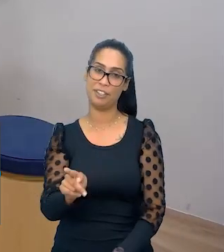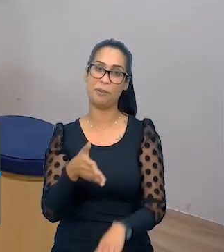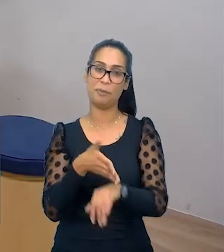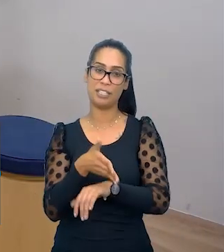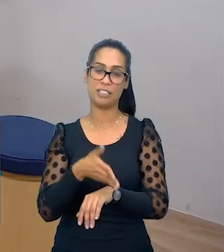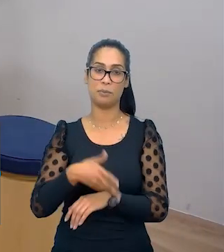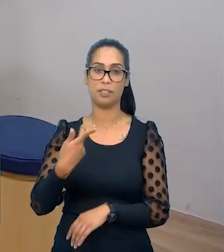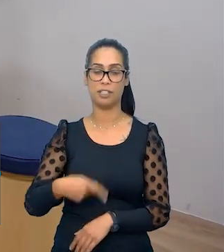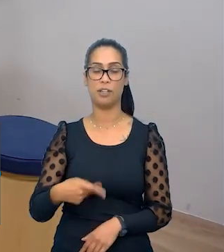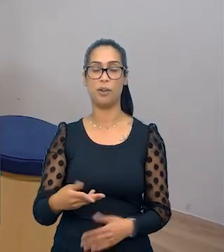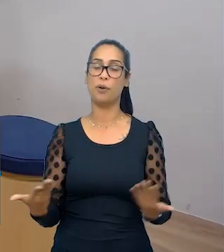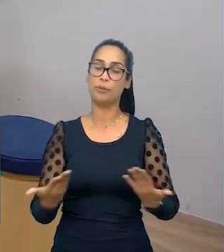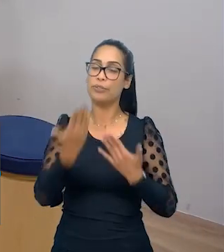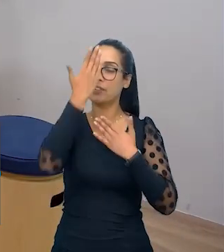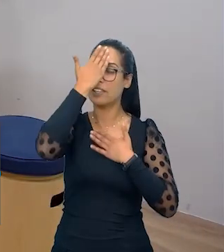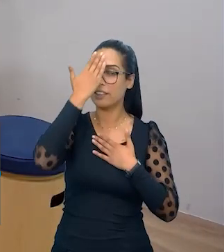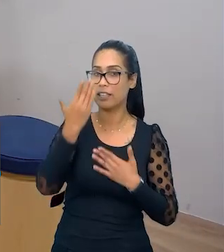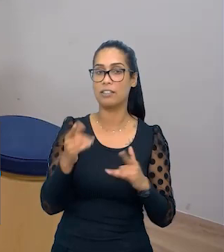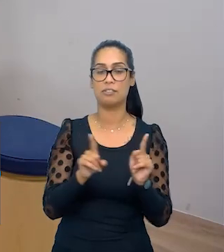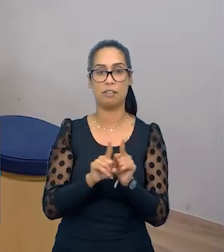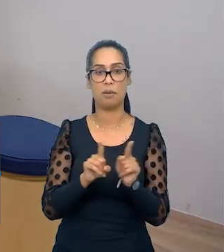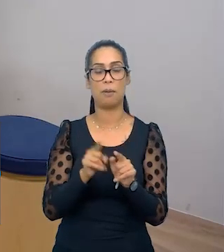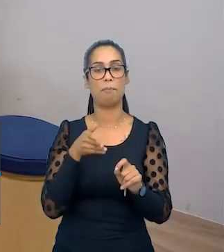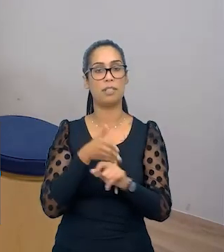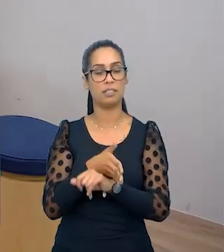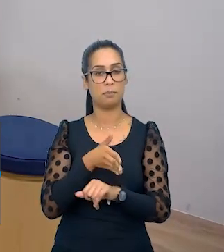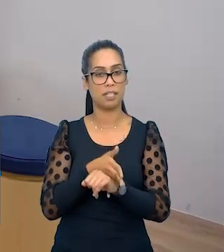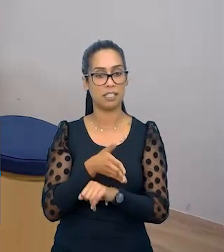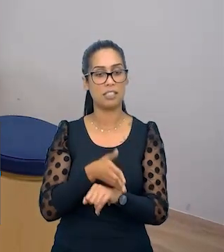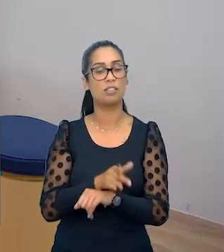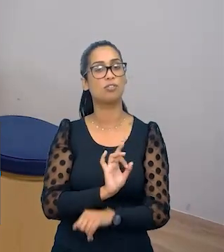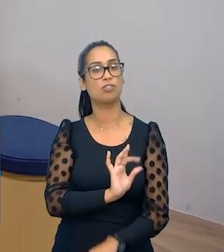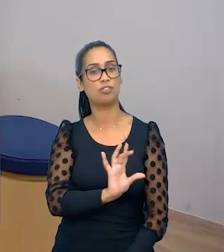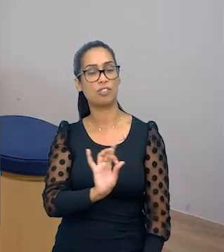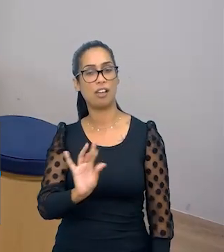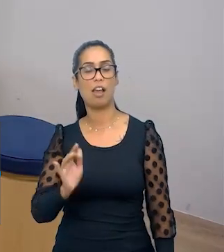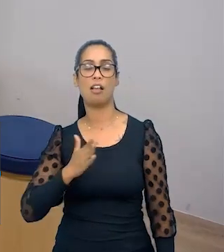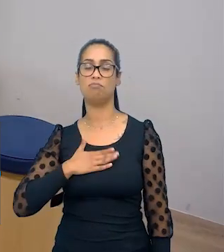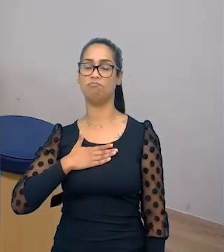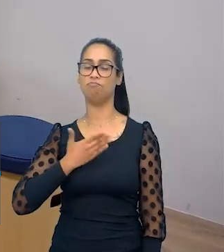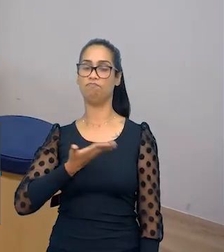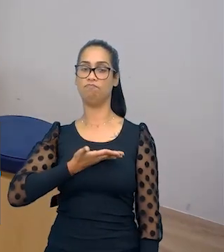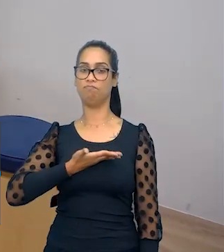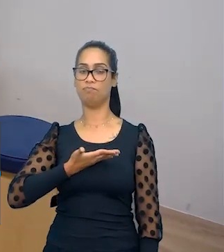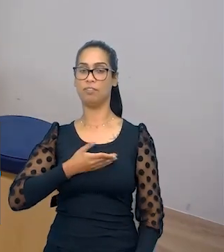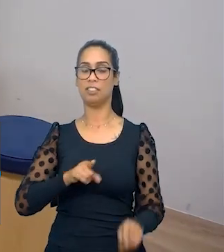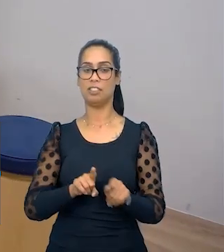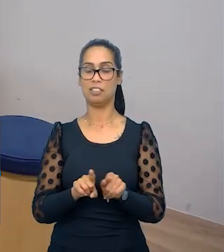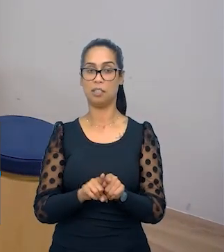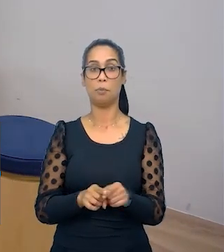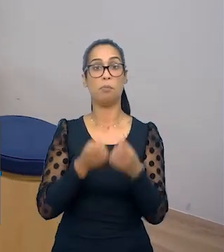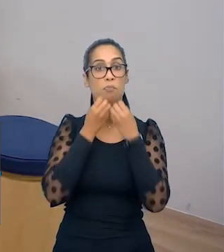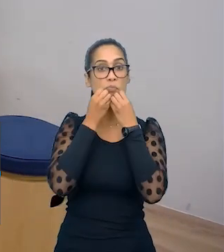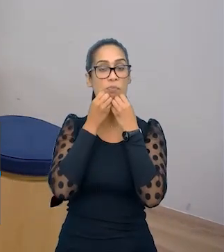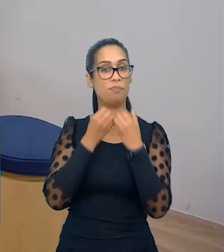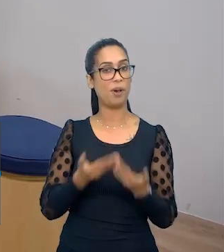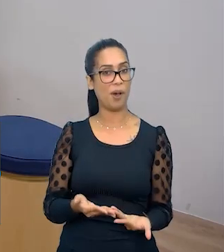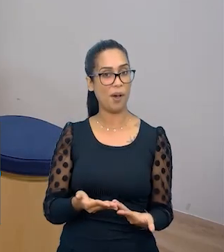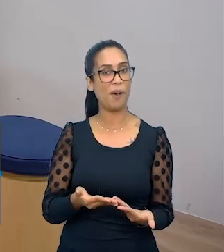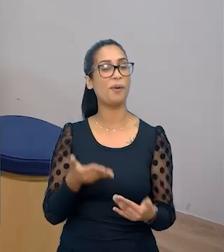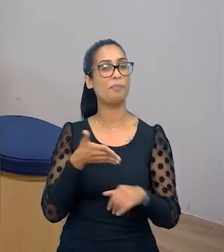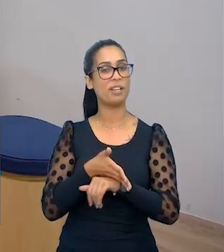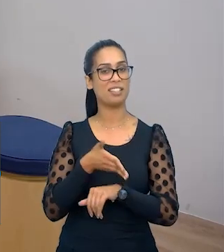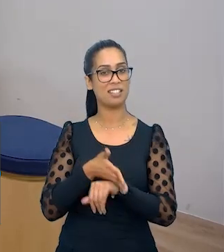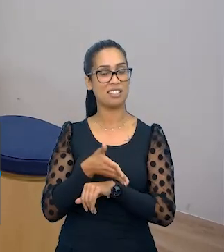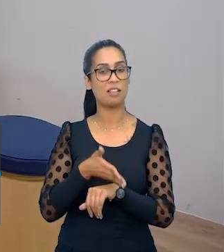Obrigada, eu que agradeço essa participação aqui com os colegas aí também. Foi muito bom de participar, gosto